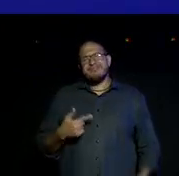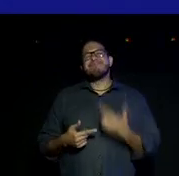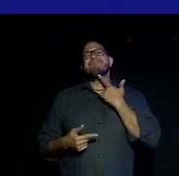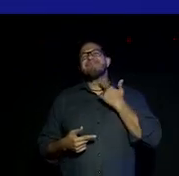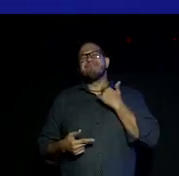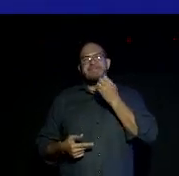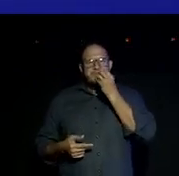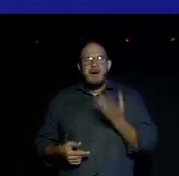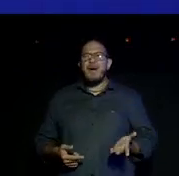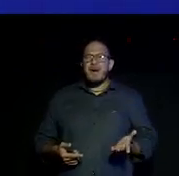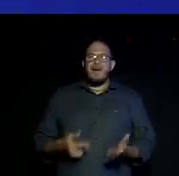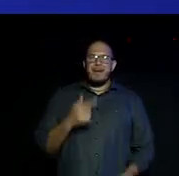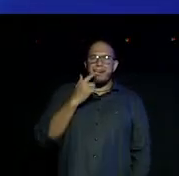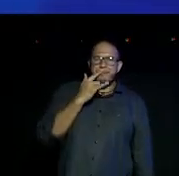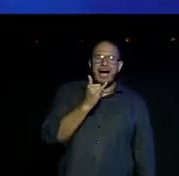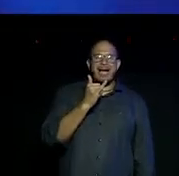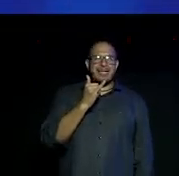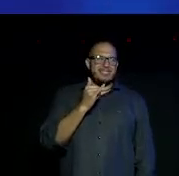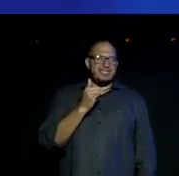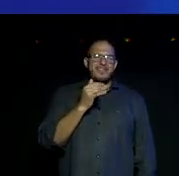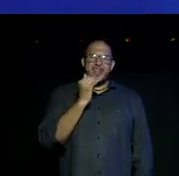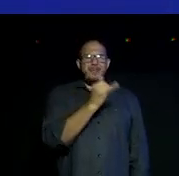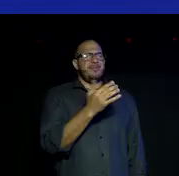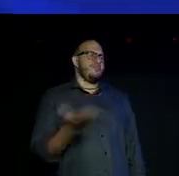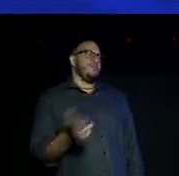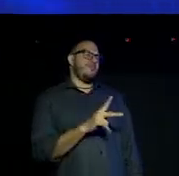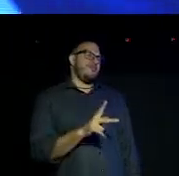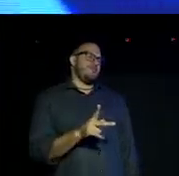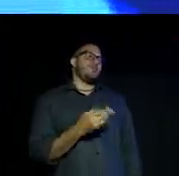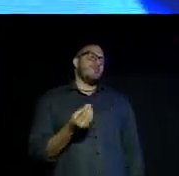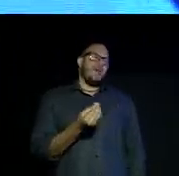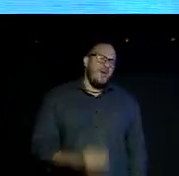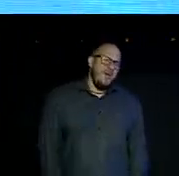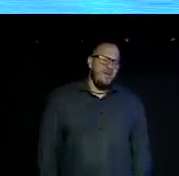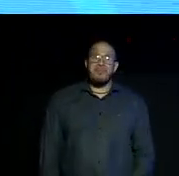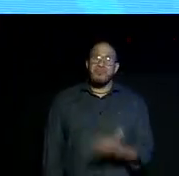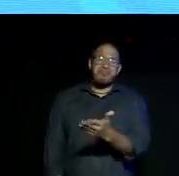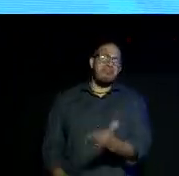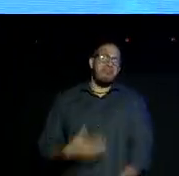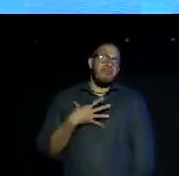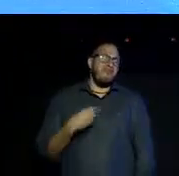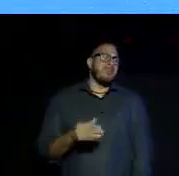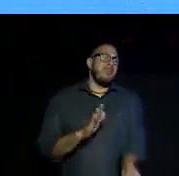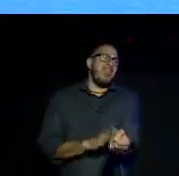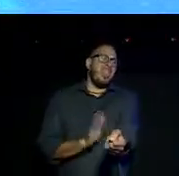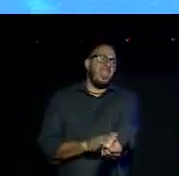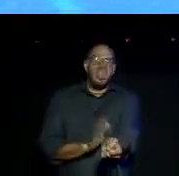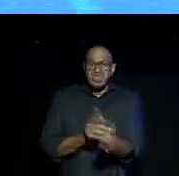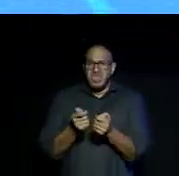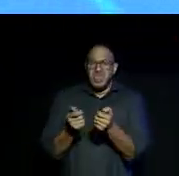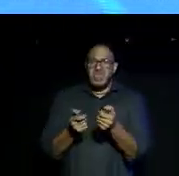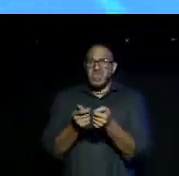boas intenções, os pais vêm para mim e dizem, professora, como é que eu faço para o meu filho parar de